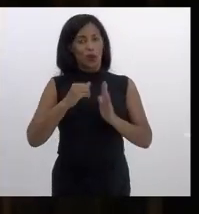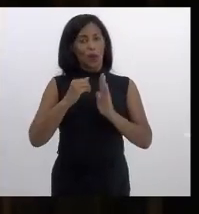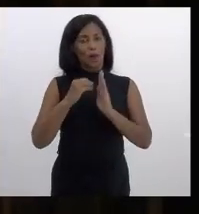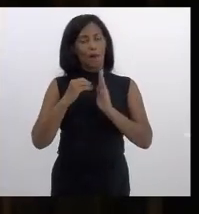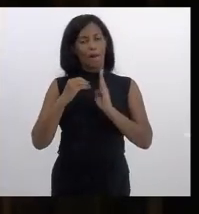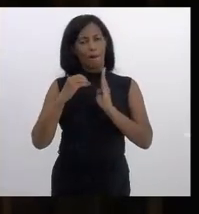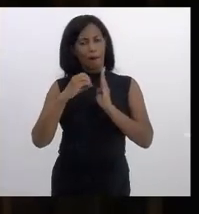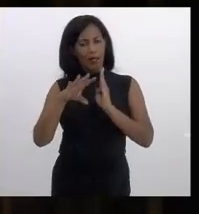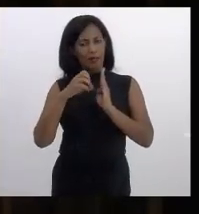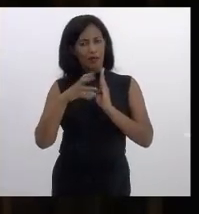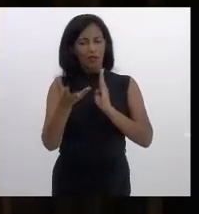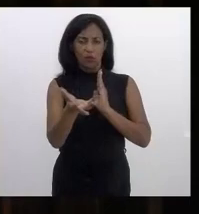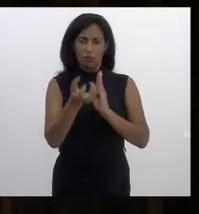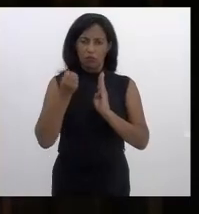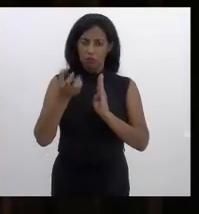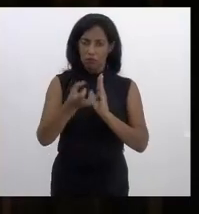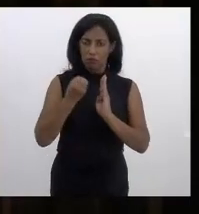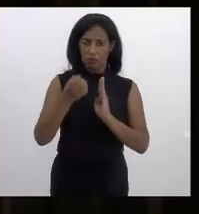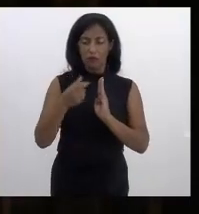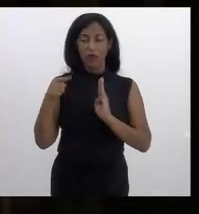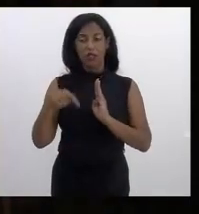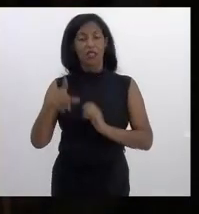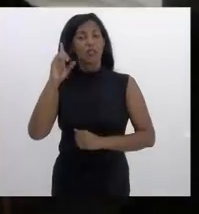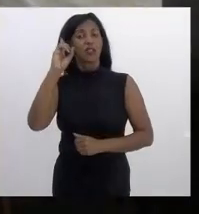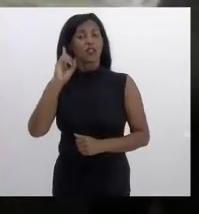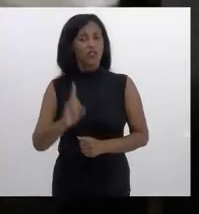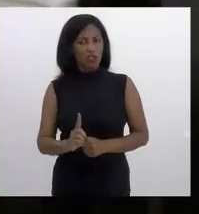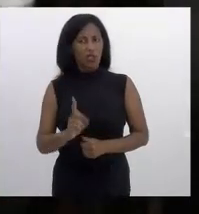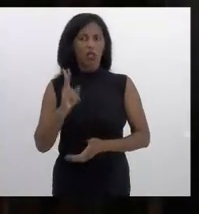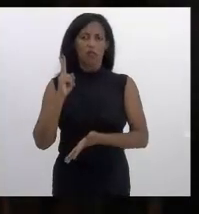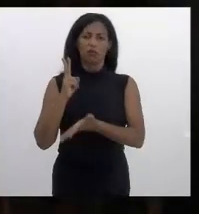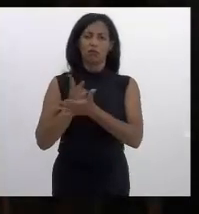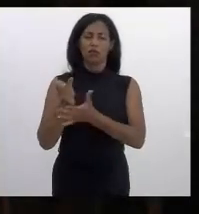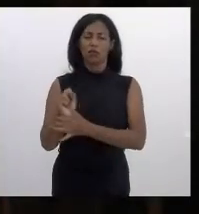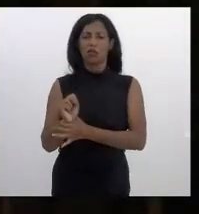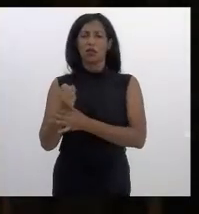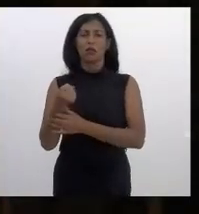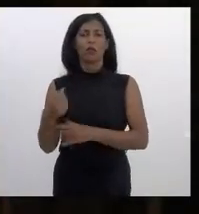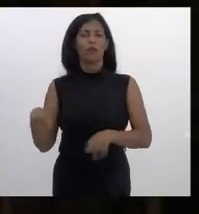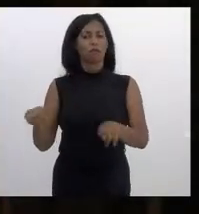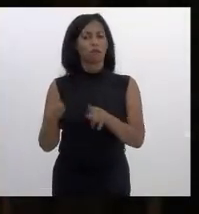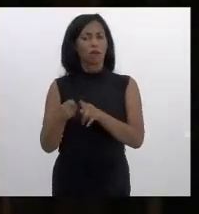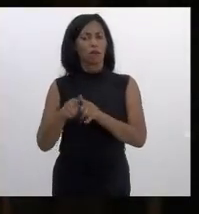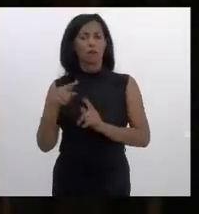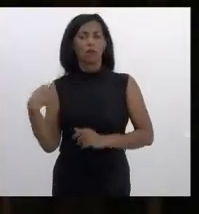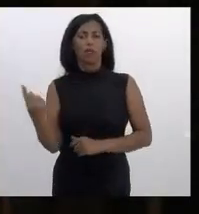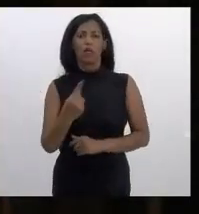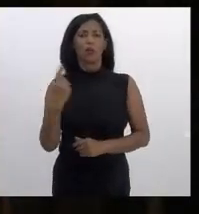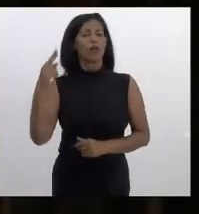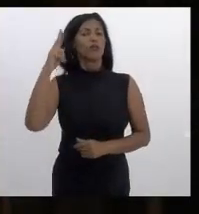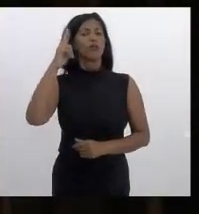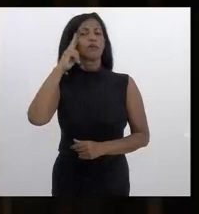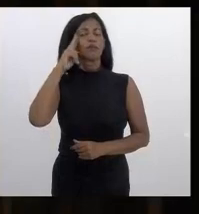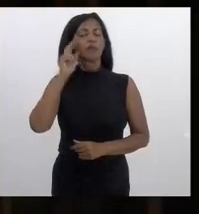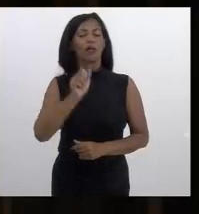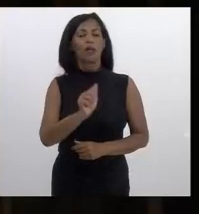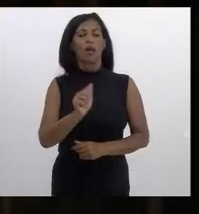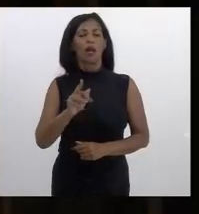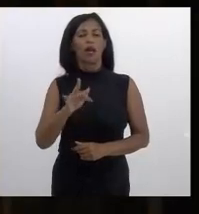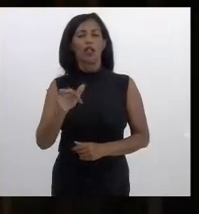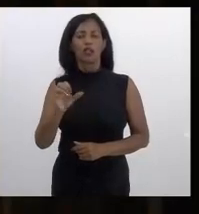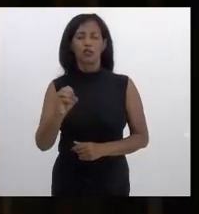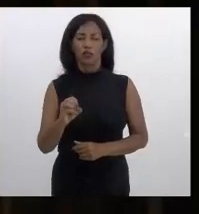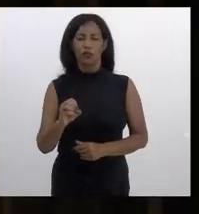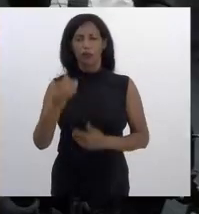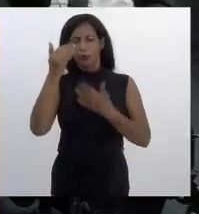pagamento aos seus proventos que esse direito seja assegurado também aos nossos militares da ativa obrigado